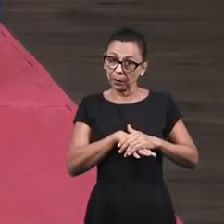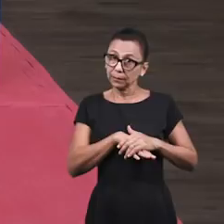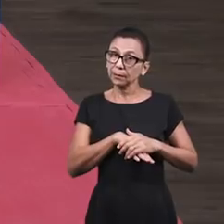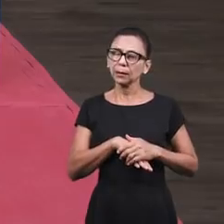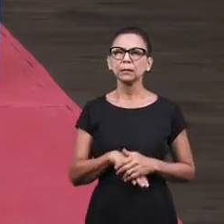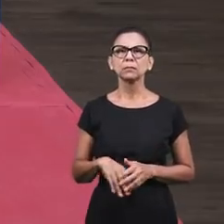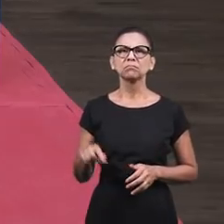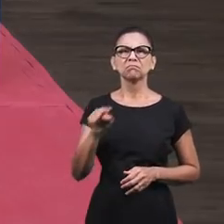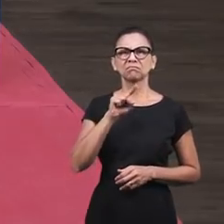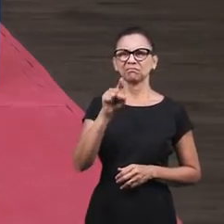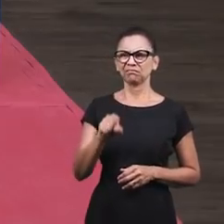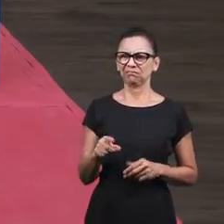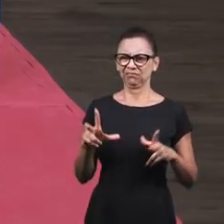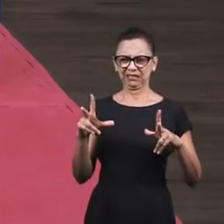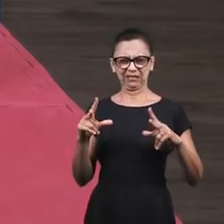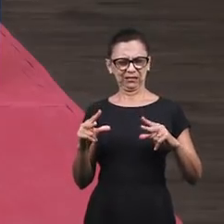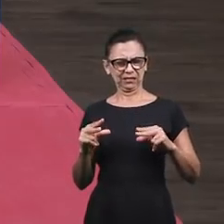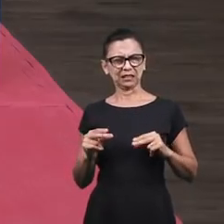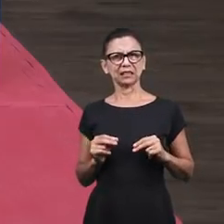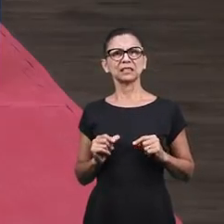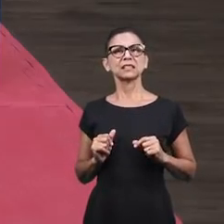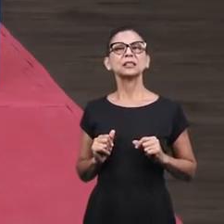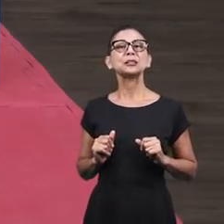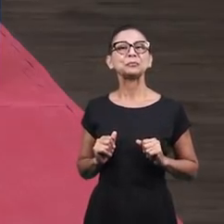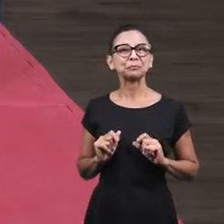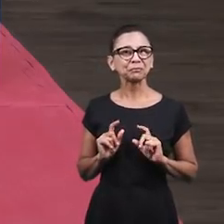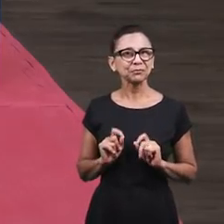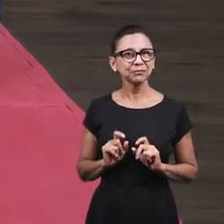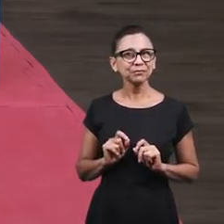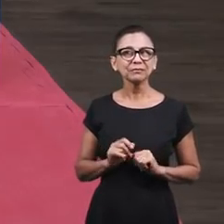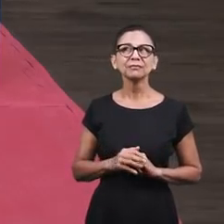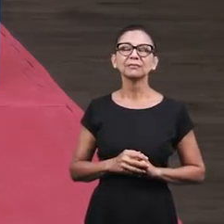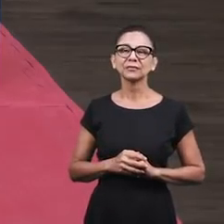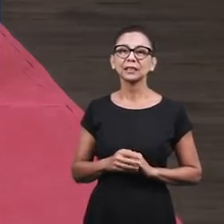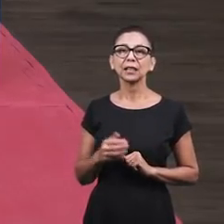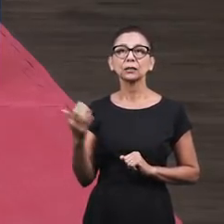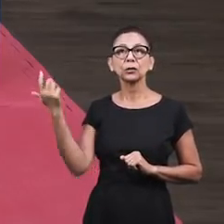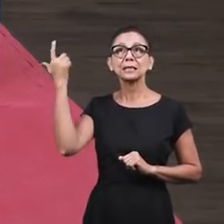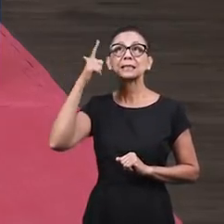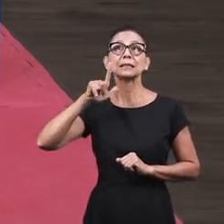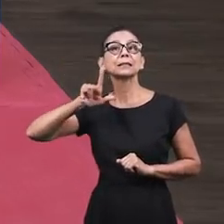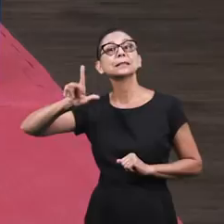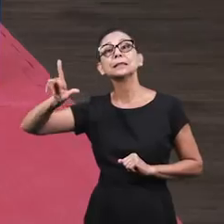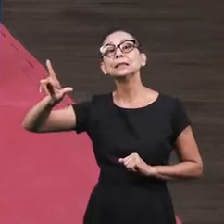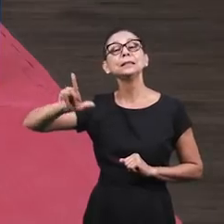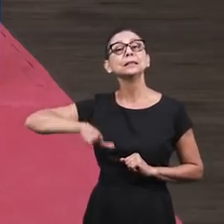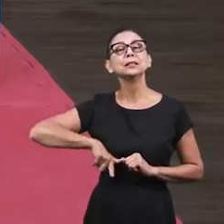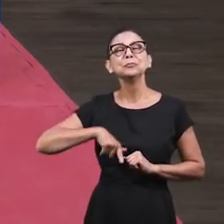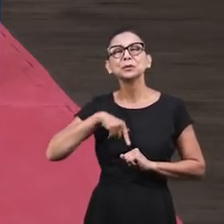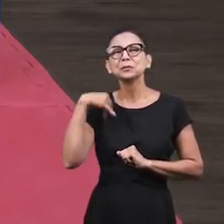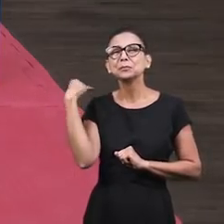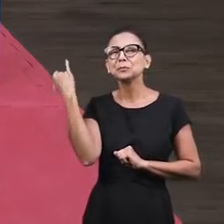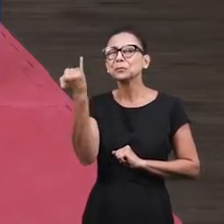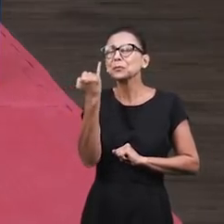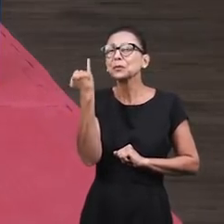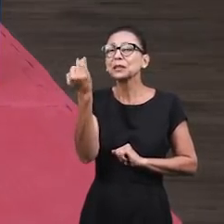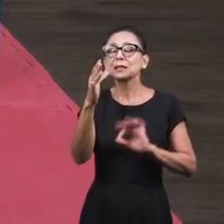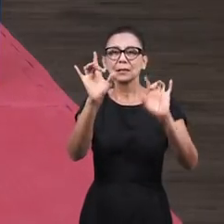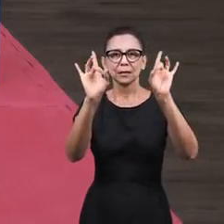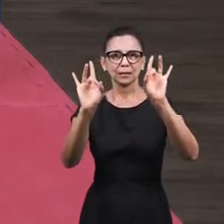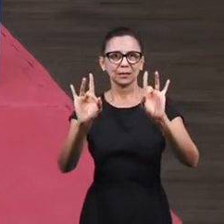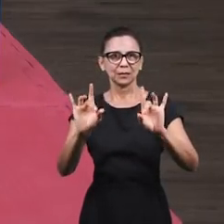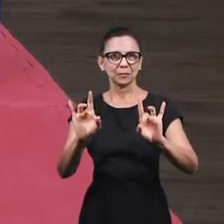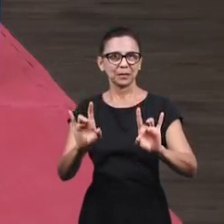herança que nós devemos guardar herança é aquilo que nós recebemos que mais precioso